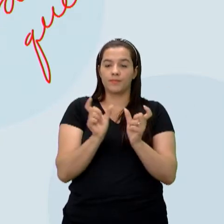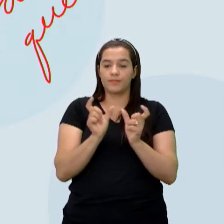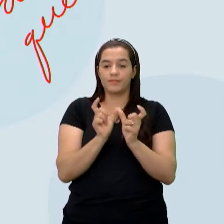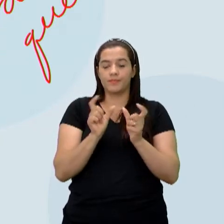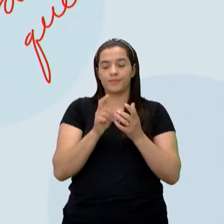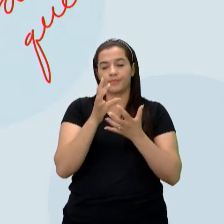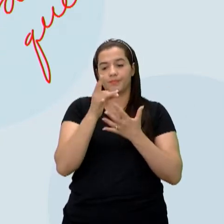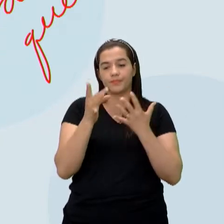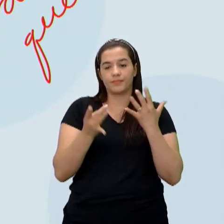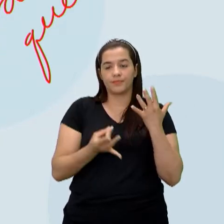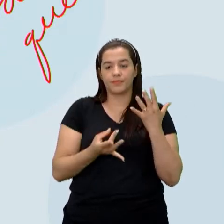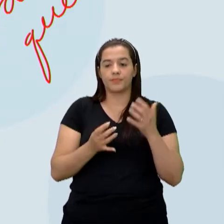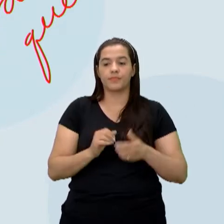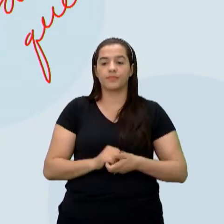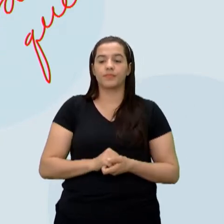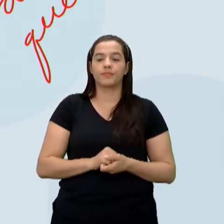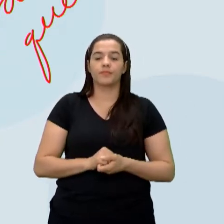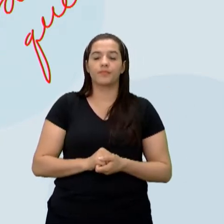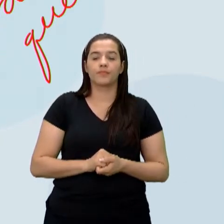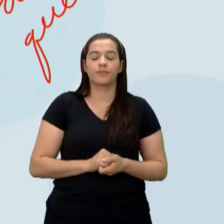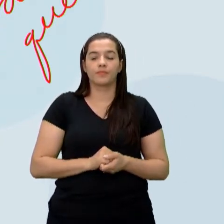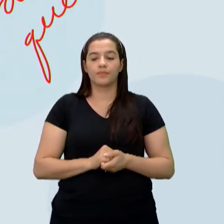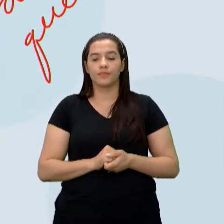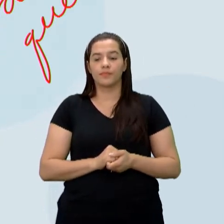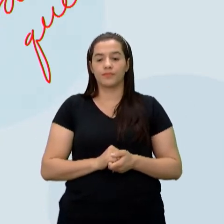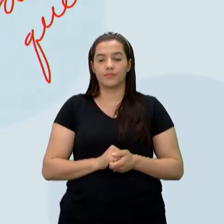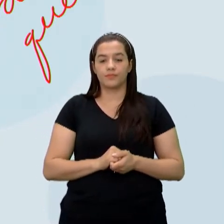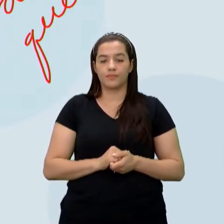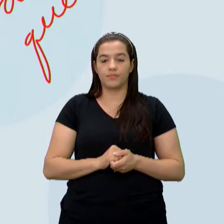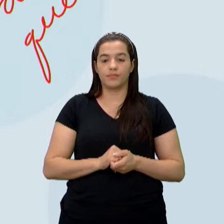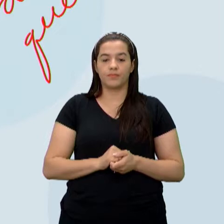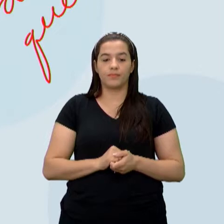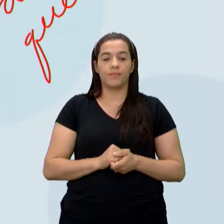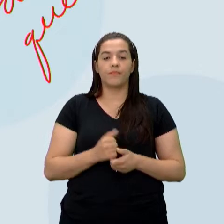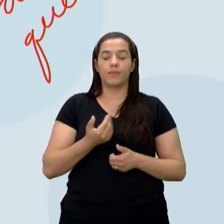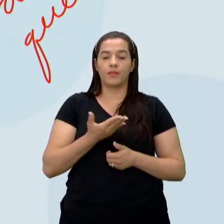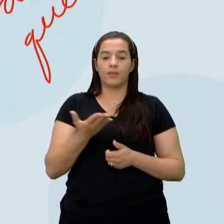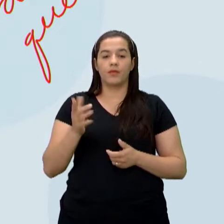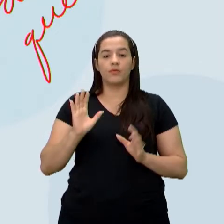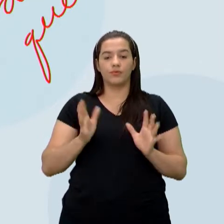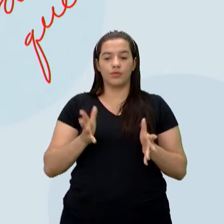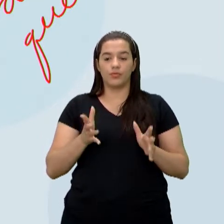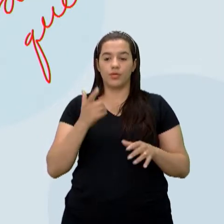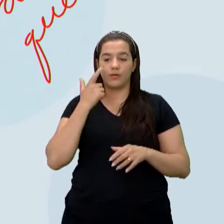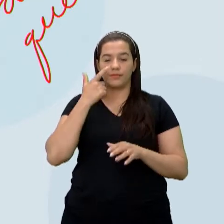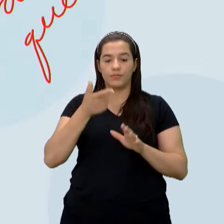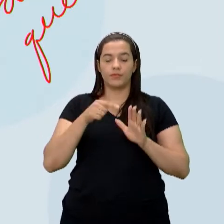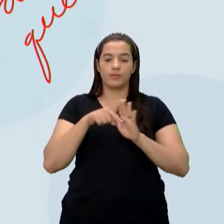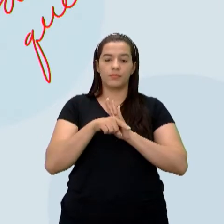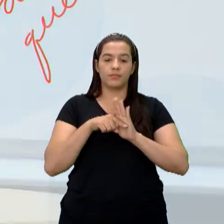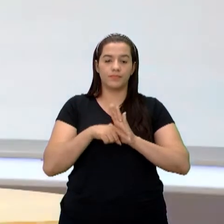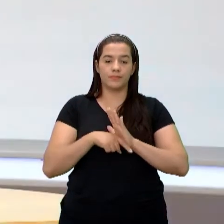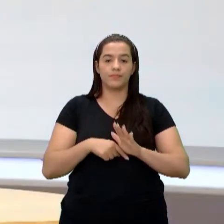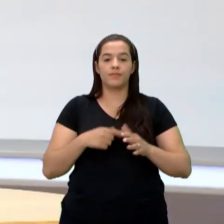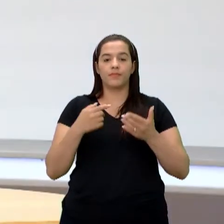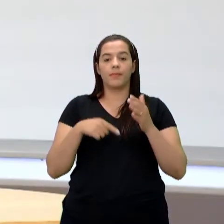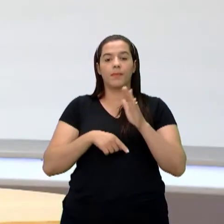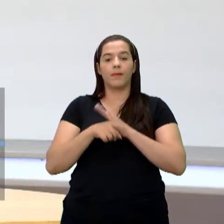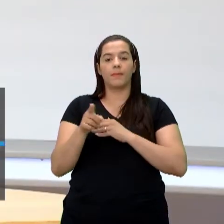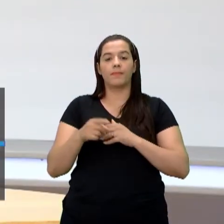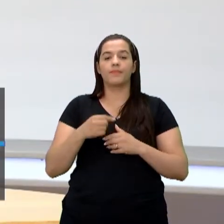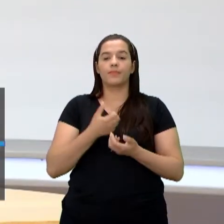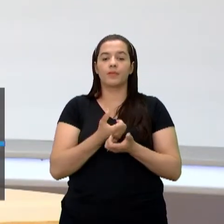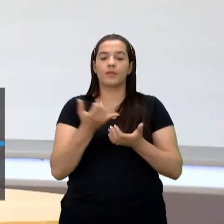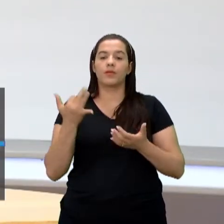primeiras características. Então, corrigida essa questão sobre